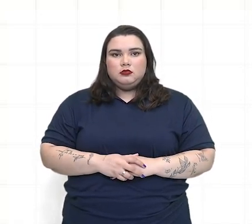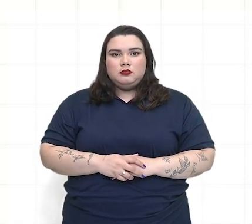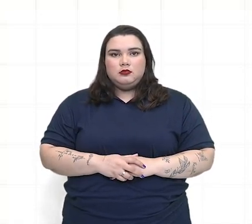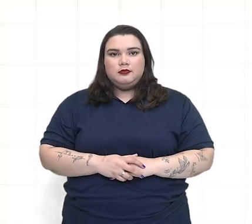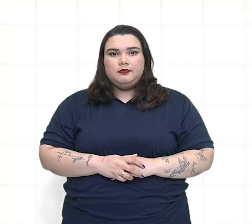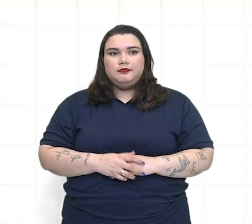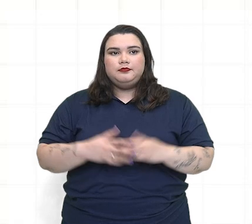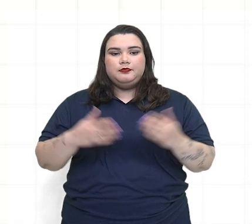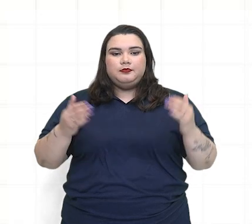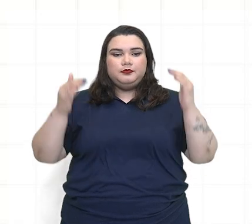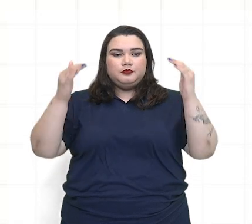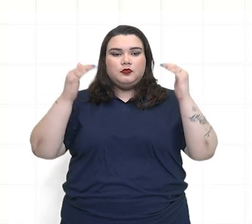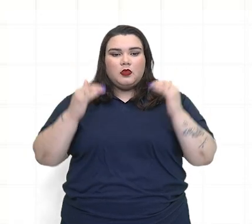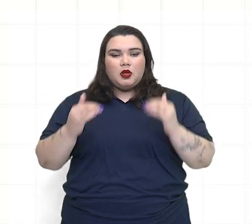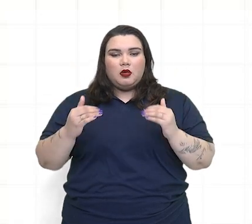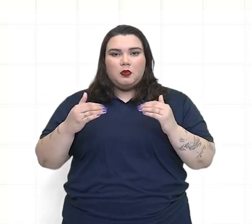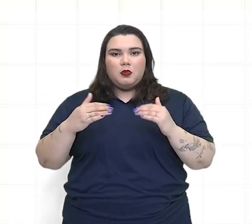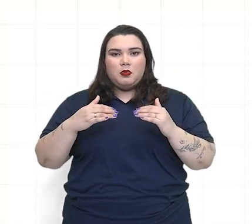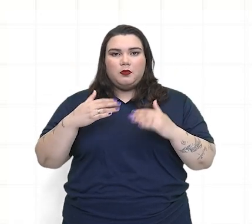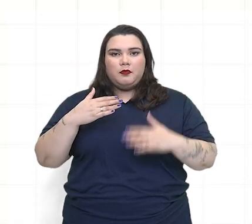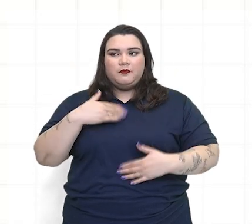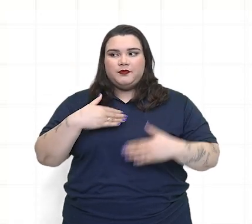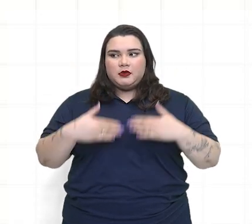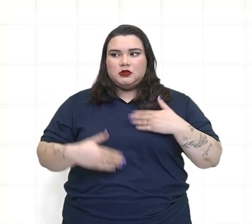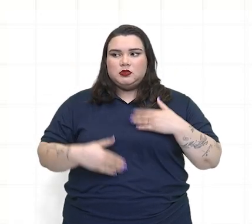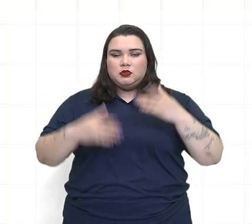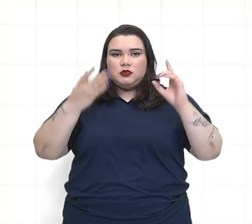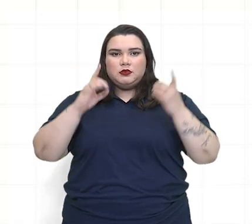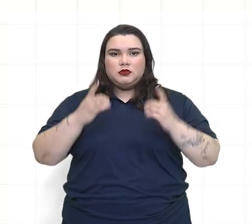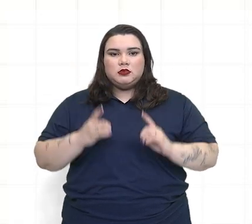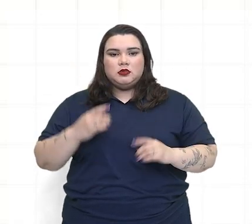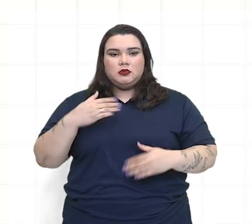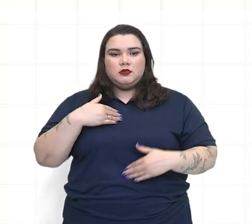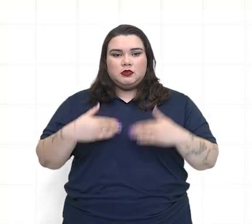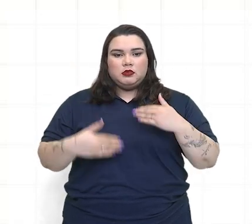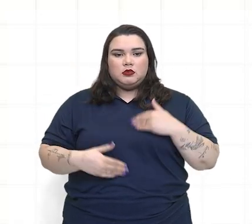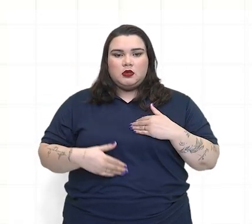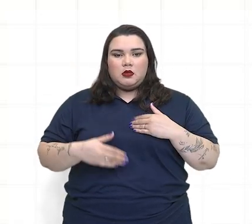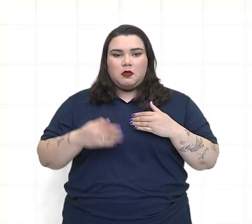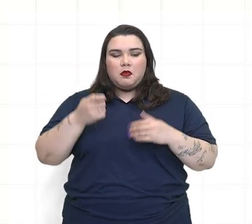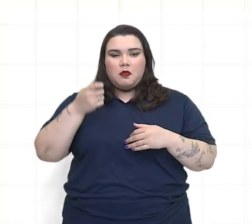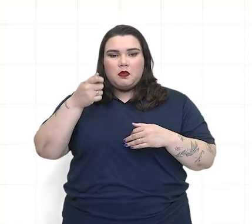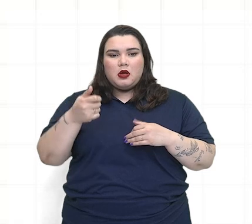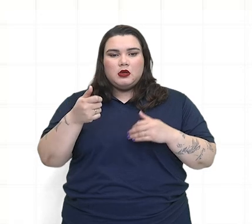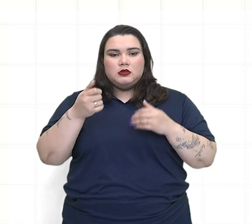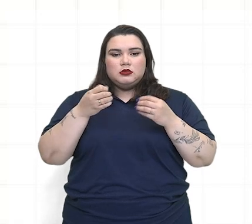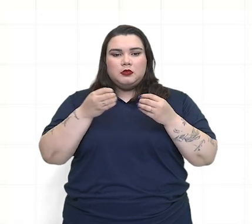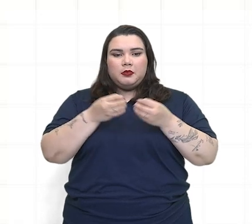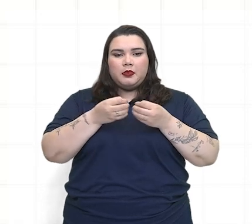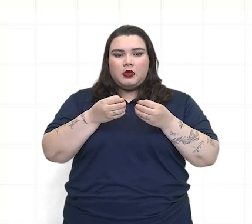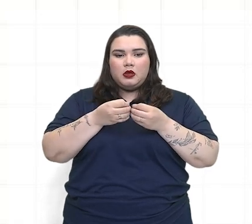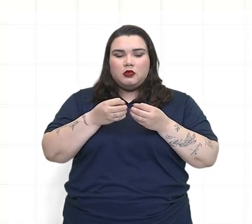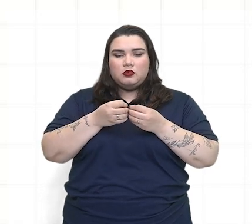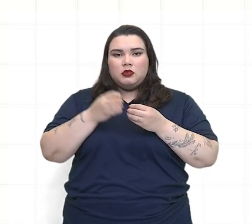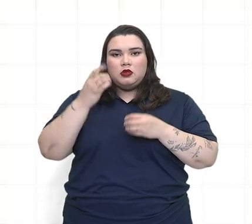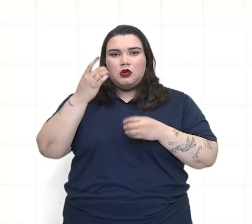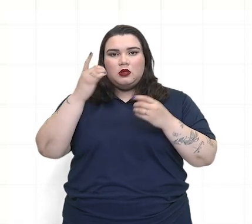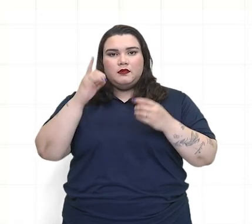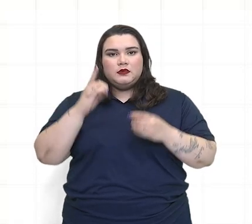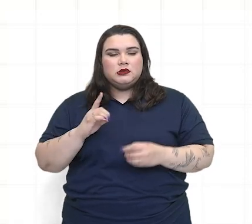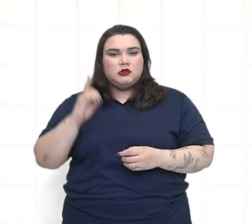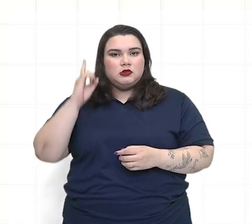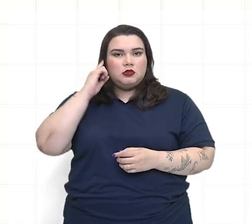A motora, né? Está quase parelha com a auditiva, né? Essa daqui. E